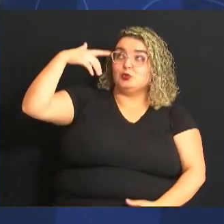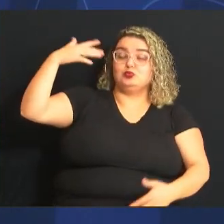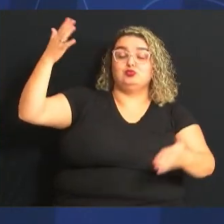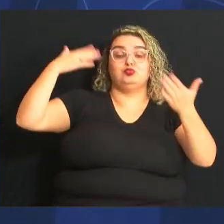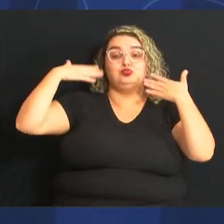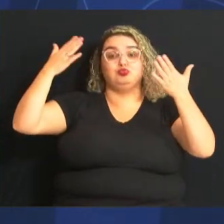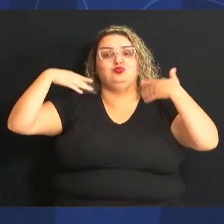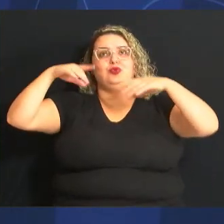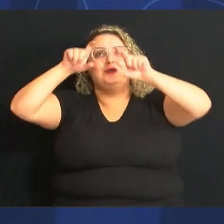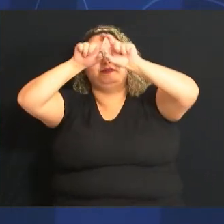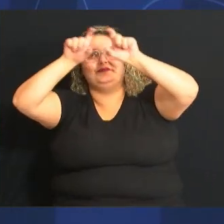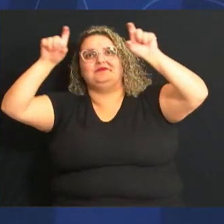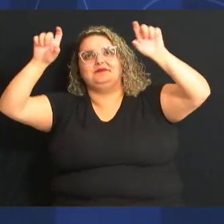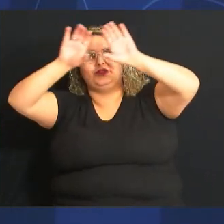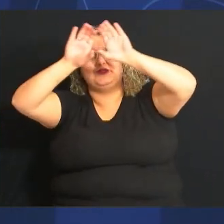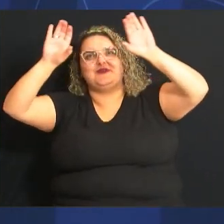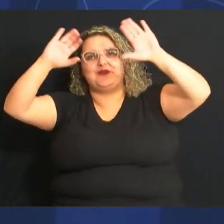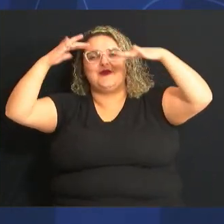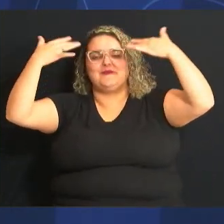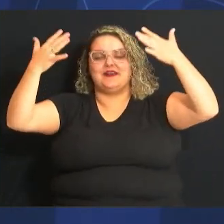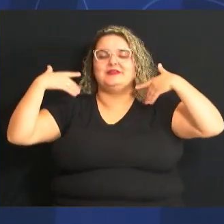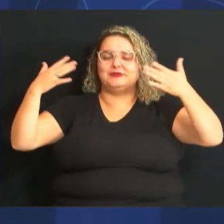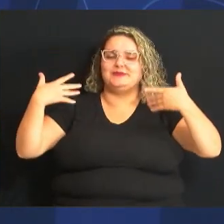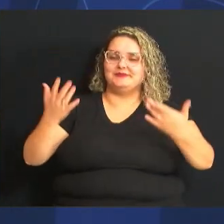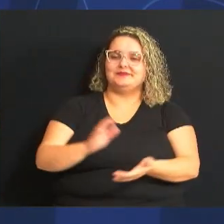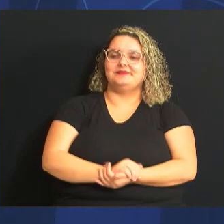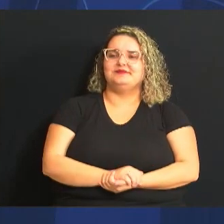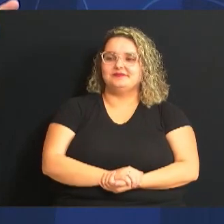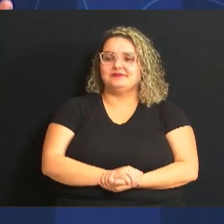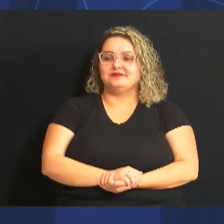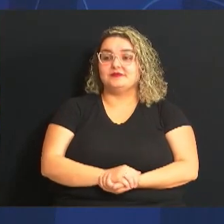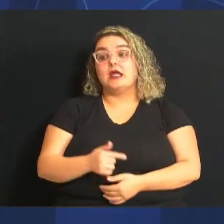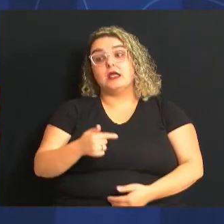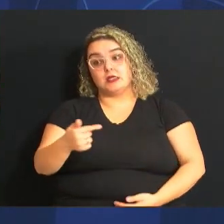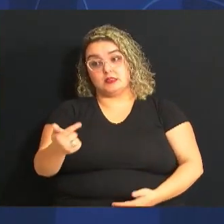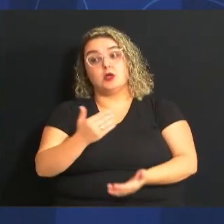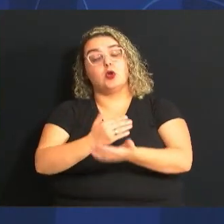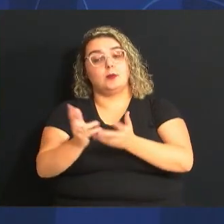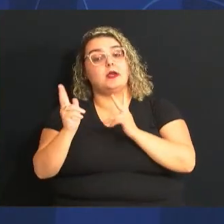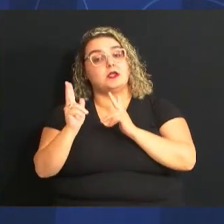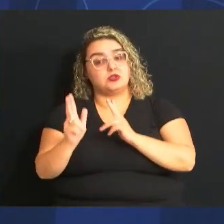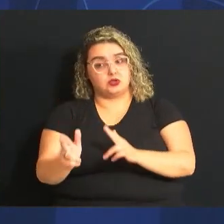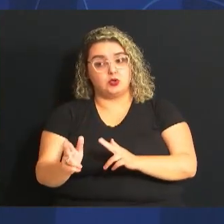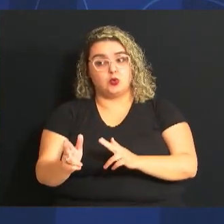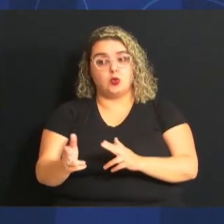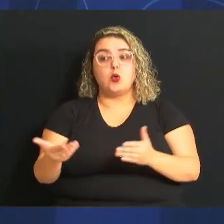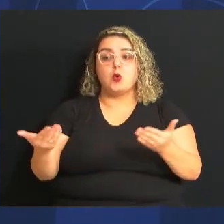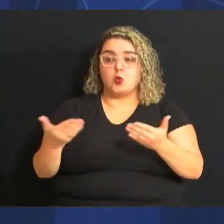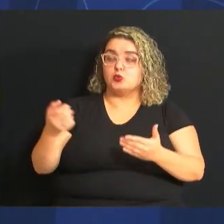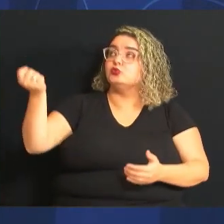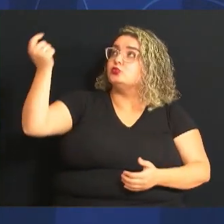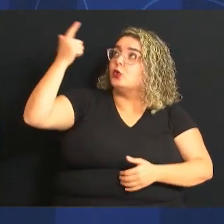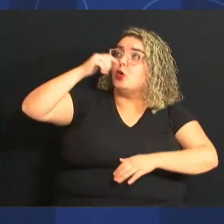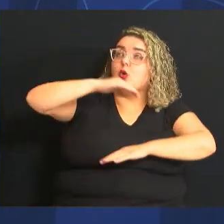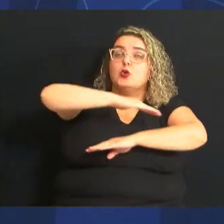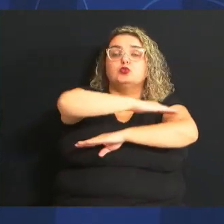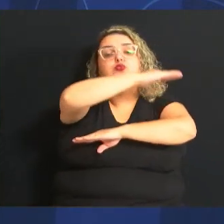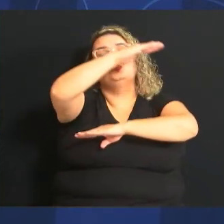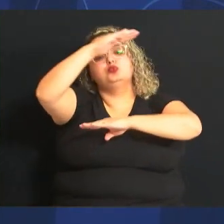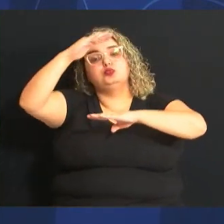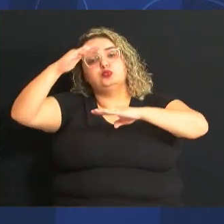deixar a Rússia em uma situação de ameaça, né, a sua integridade territorial. O que a gente viu